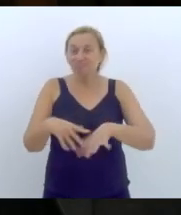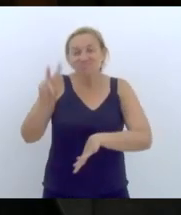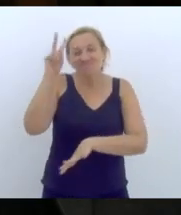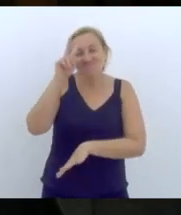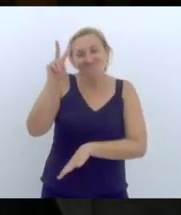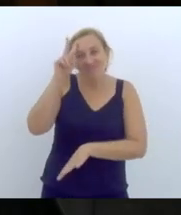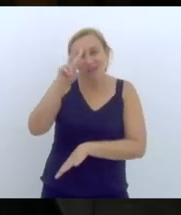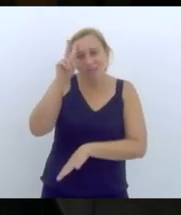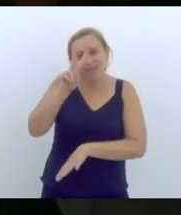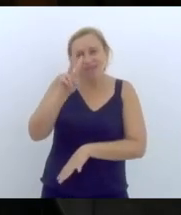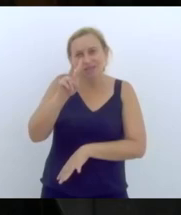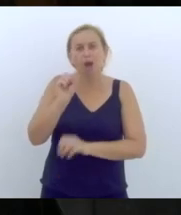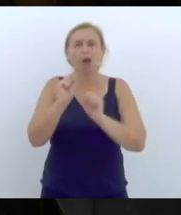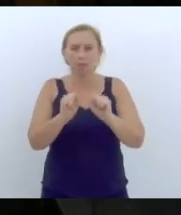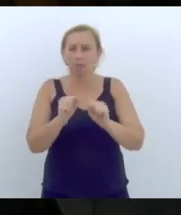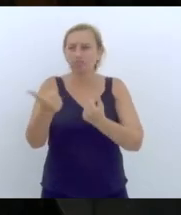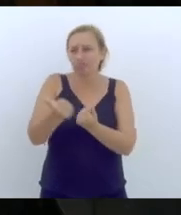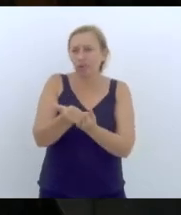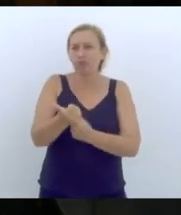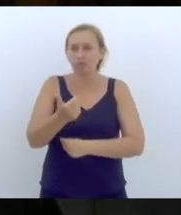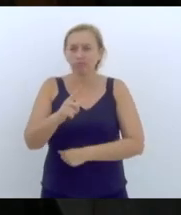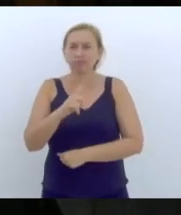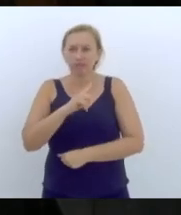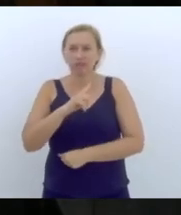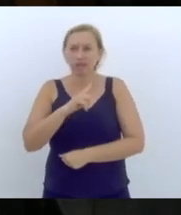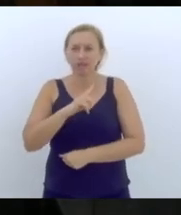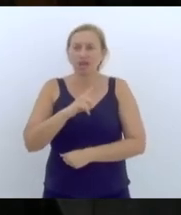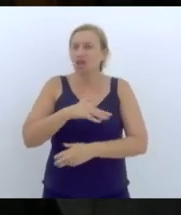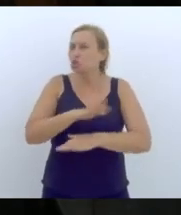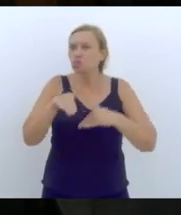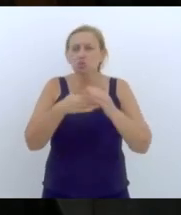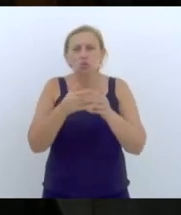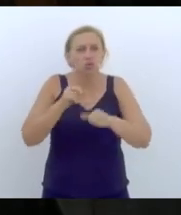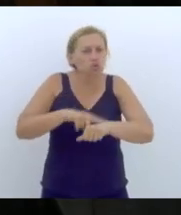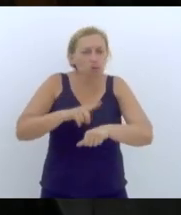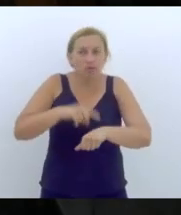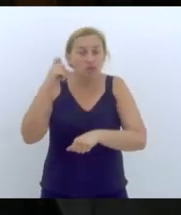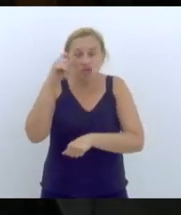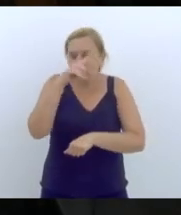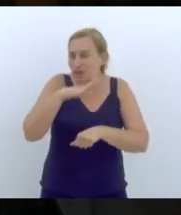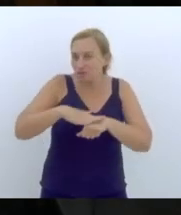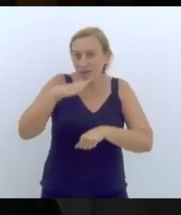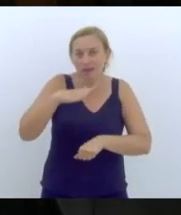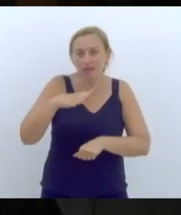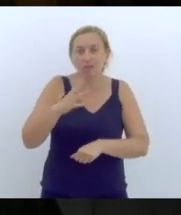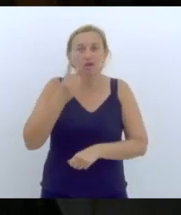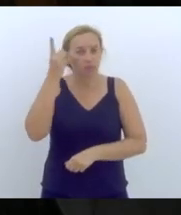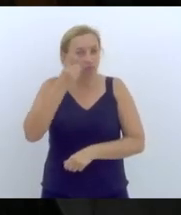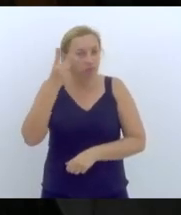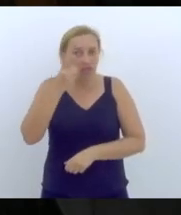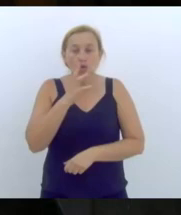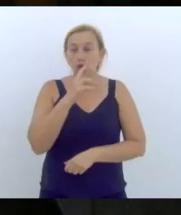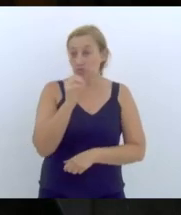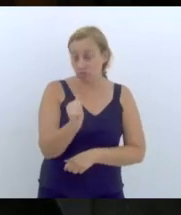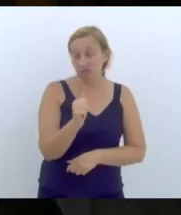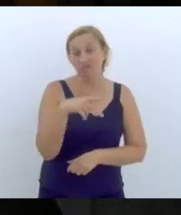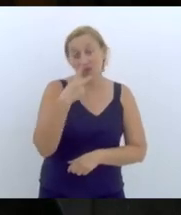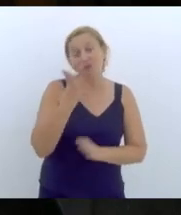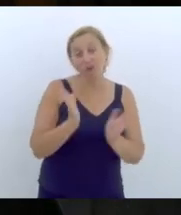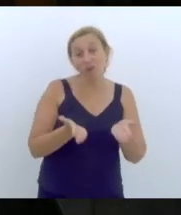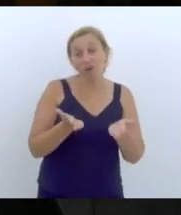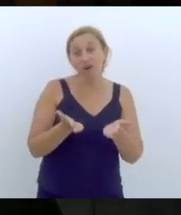relembrando que podem contar comigo em todos os momentos, nos momentos mais difíceis, como o deputado Rodrigo Amorim falou aqui